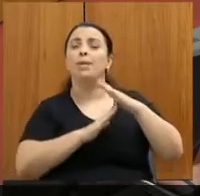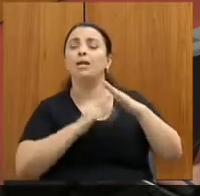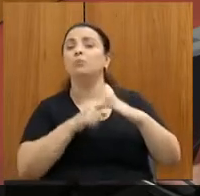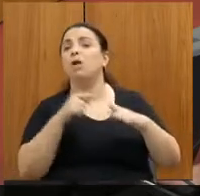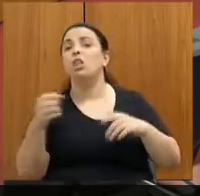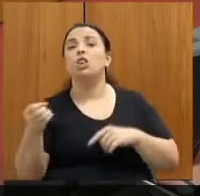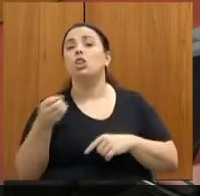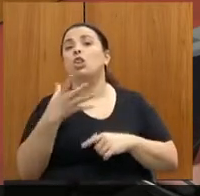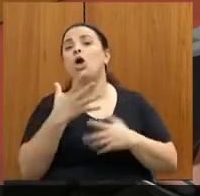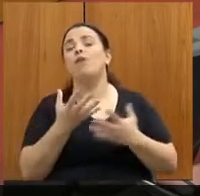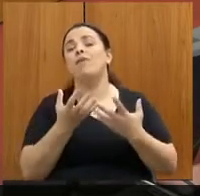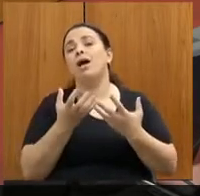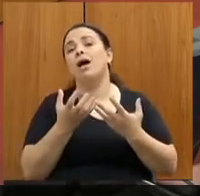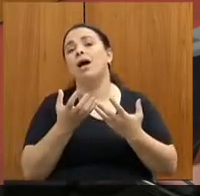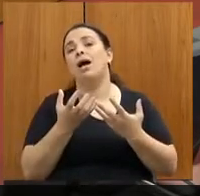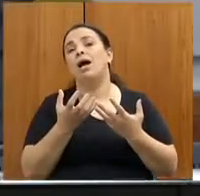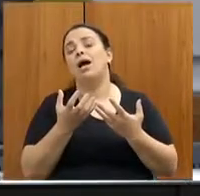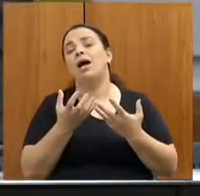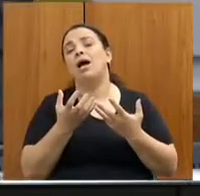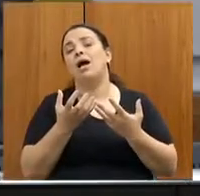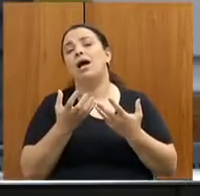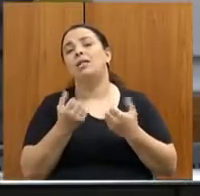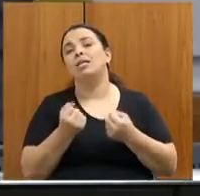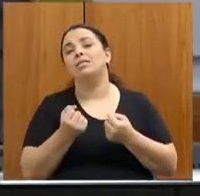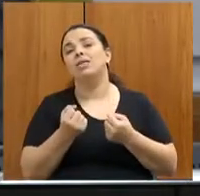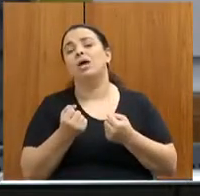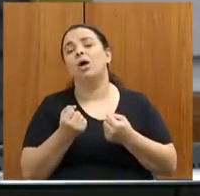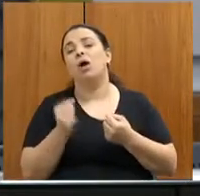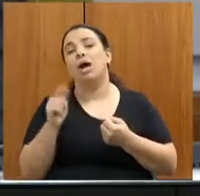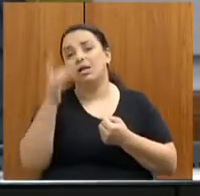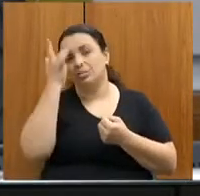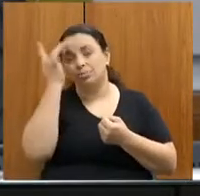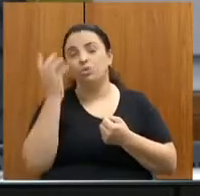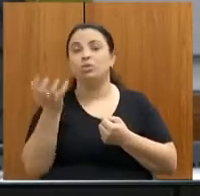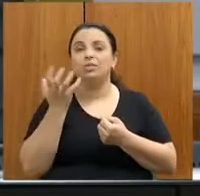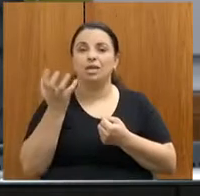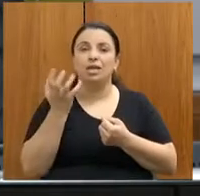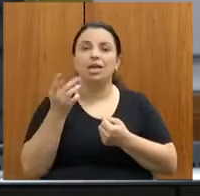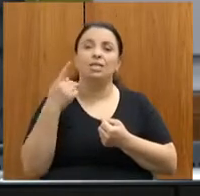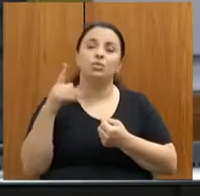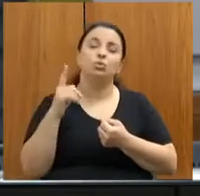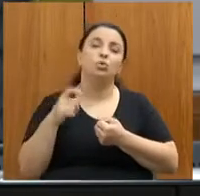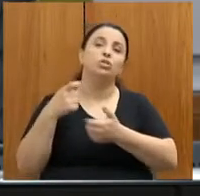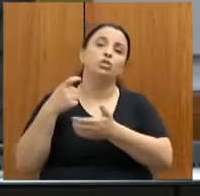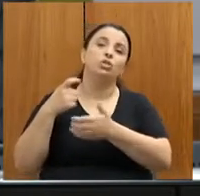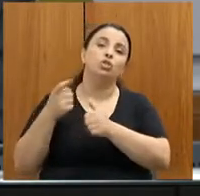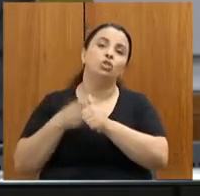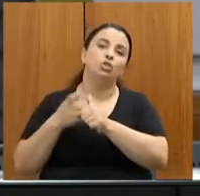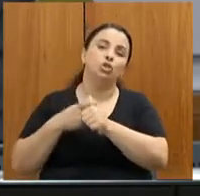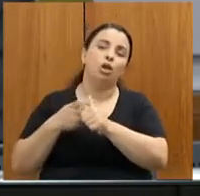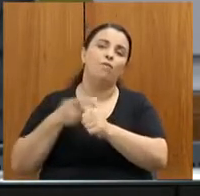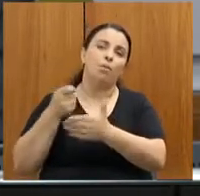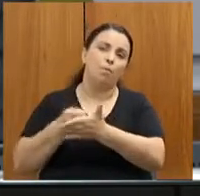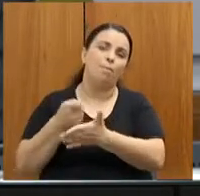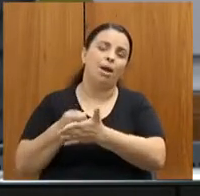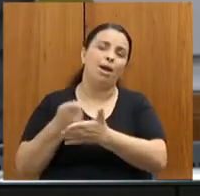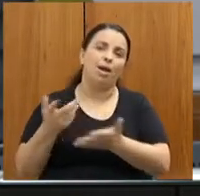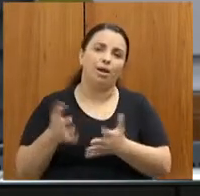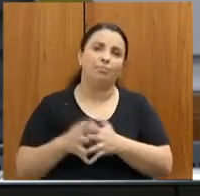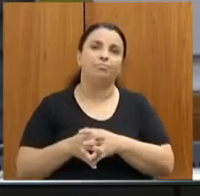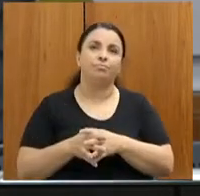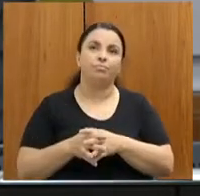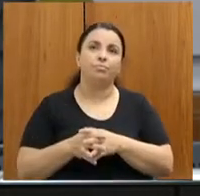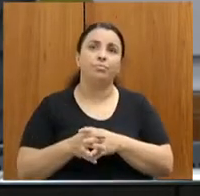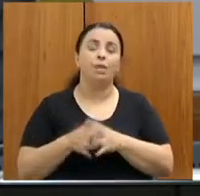adesão aqueles que desejem para Oscar Inclusive a quitação de seus tributos e pela informação